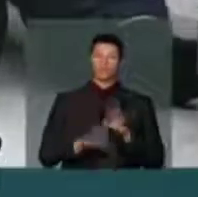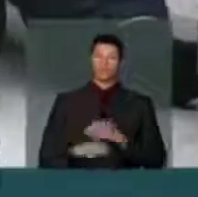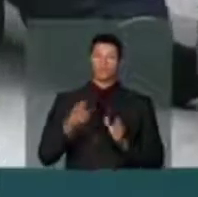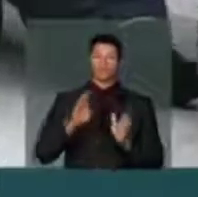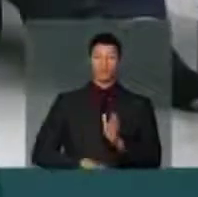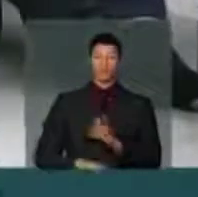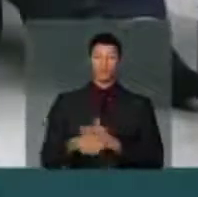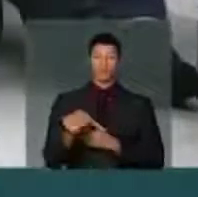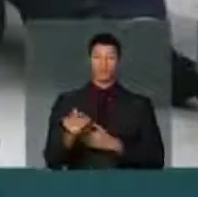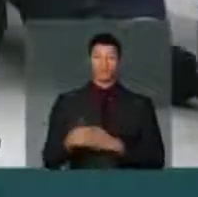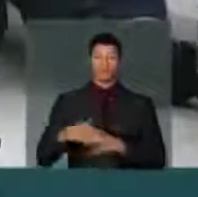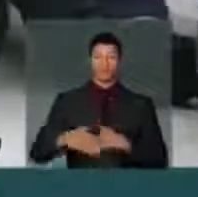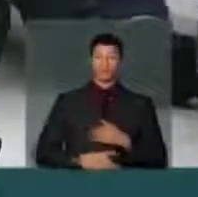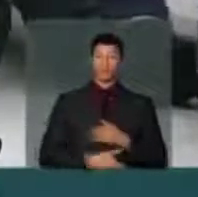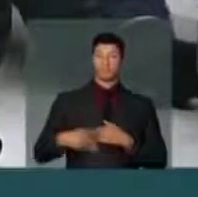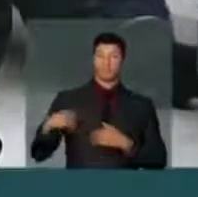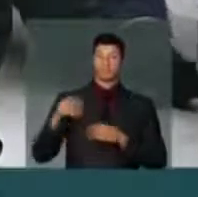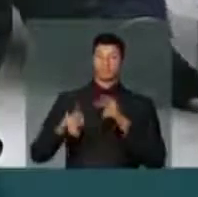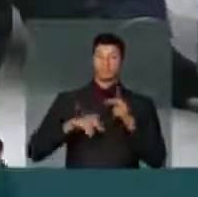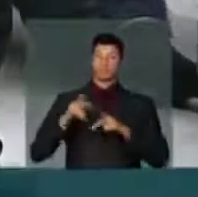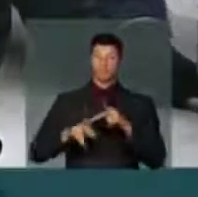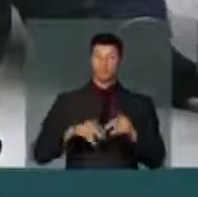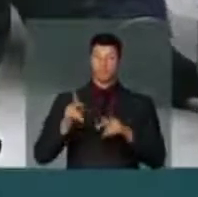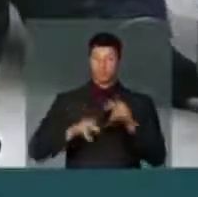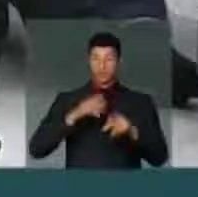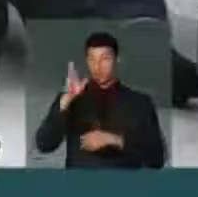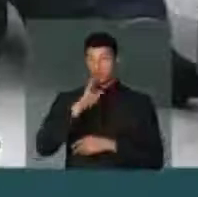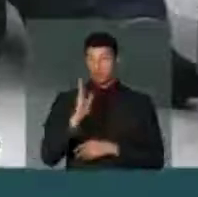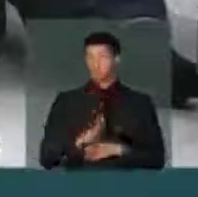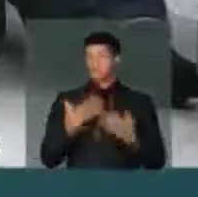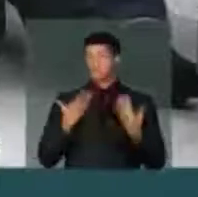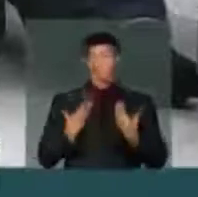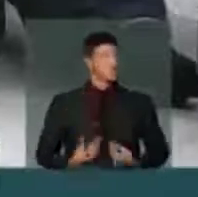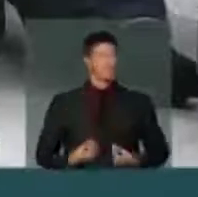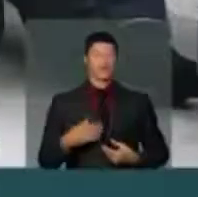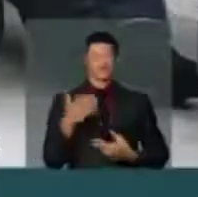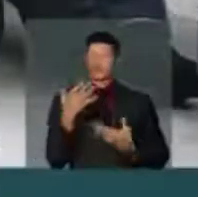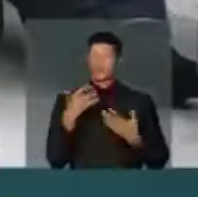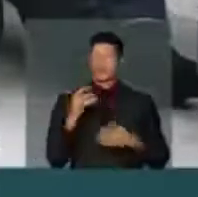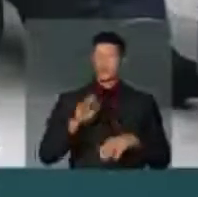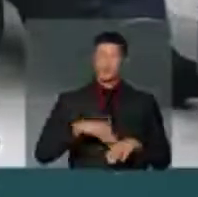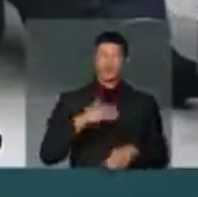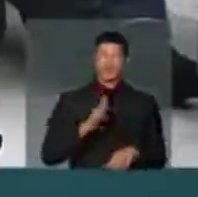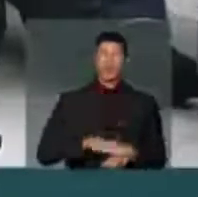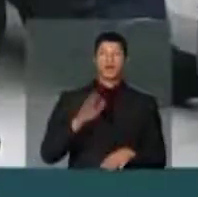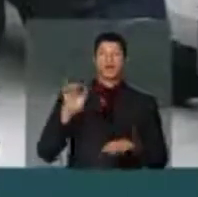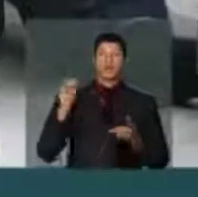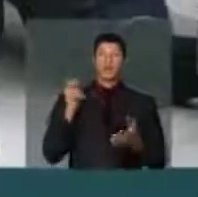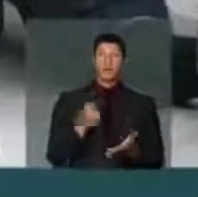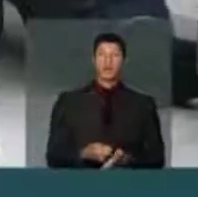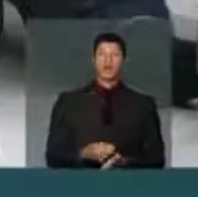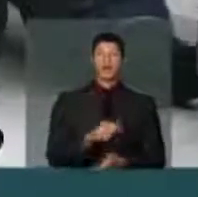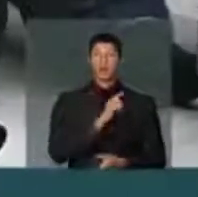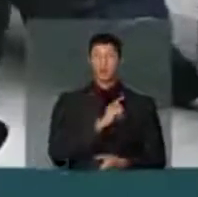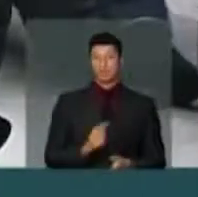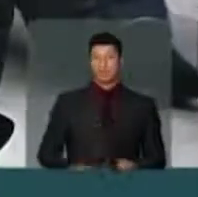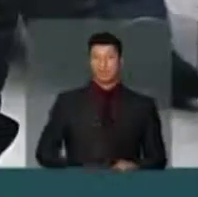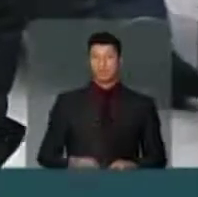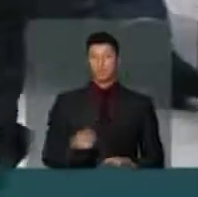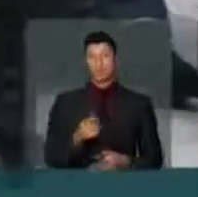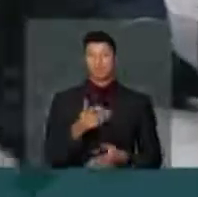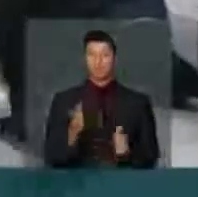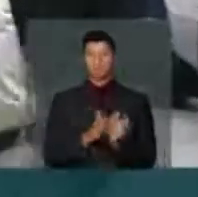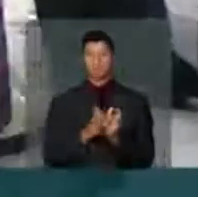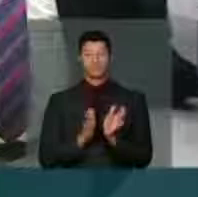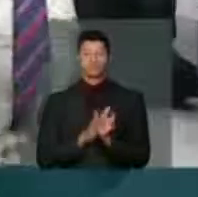tirar dinheiro do bolso da população. O povo brasileiro não aguenta mais pagar a conta do desgoverno petista. Vossa Excelência